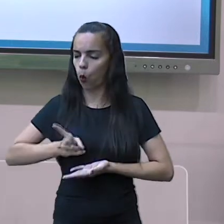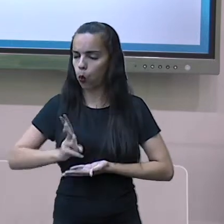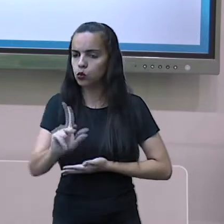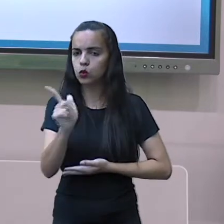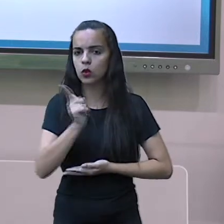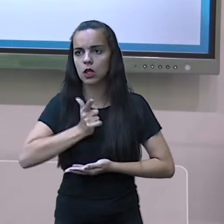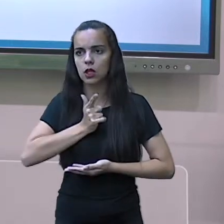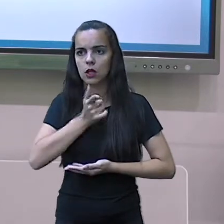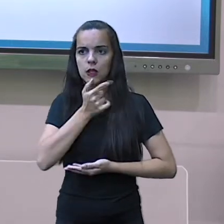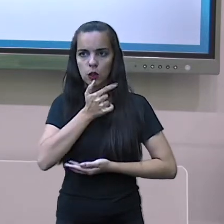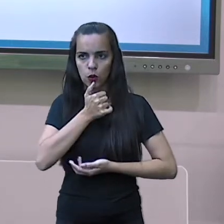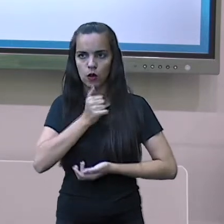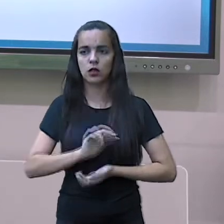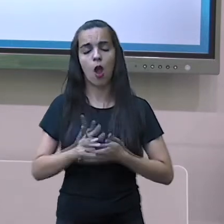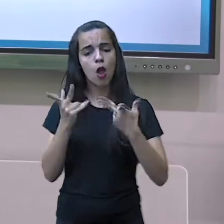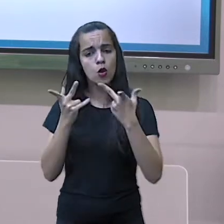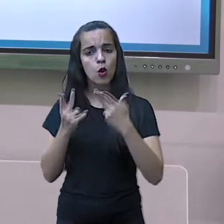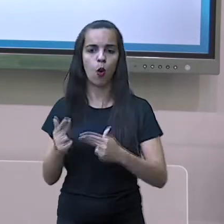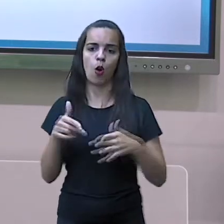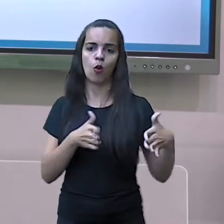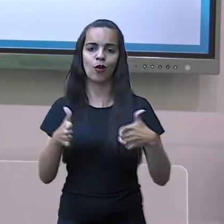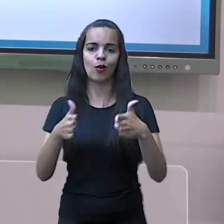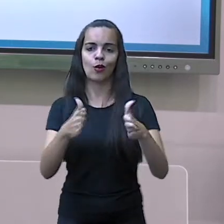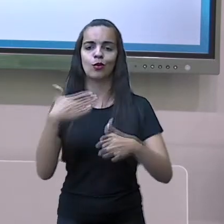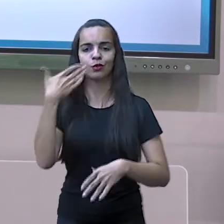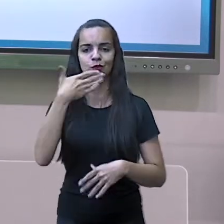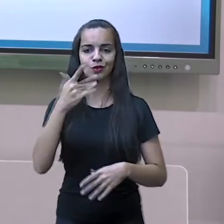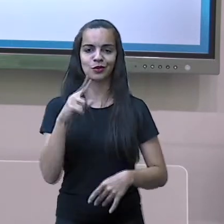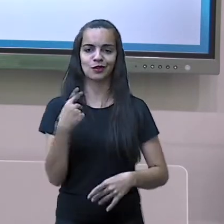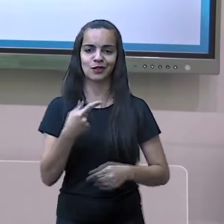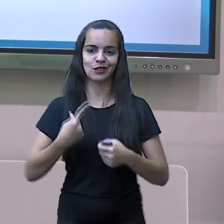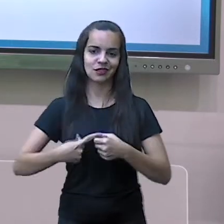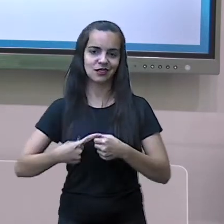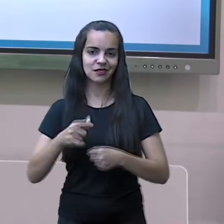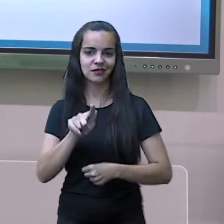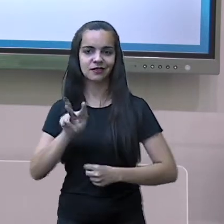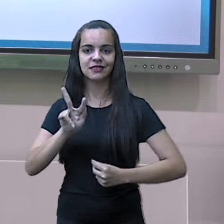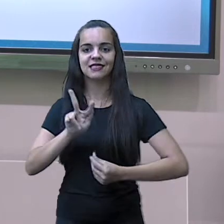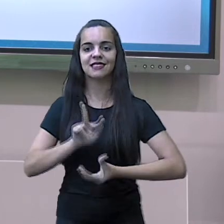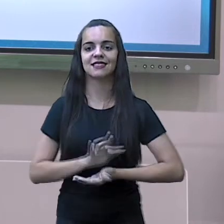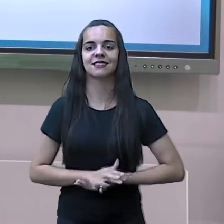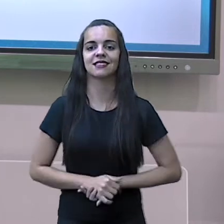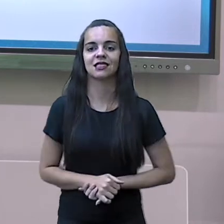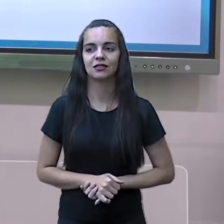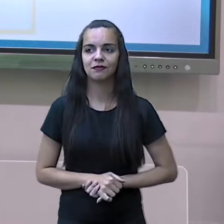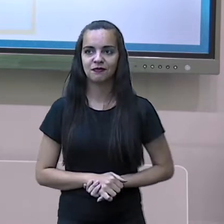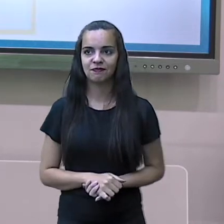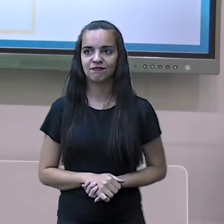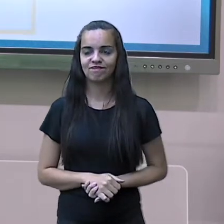Exemplo, o nosso Rio Doce. Rio importante.